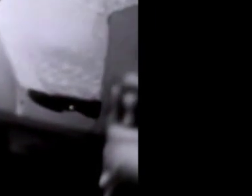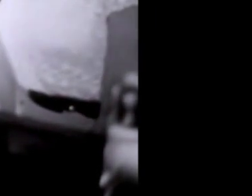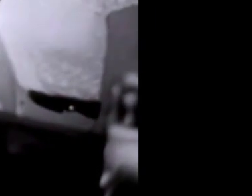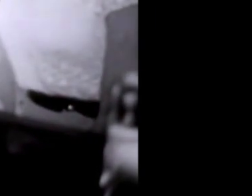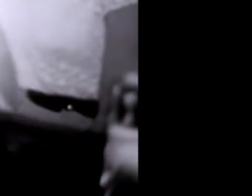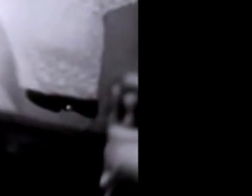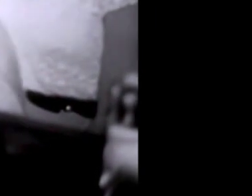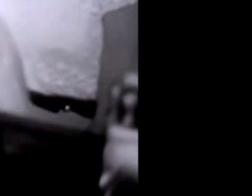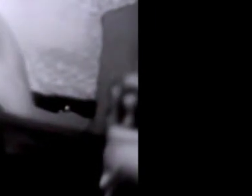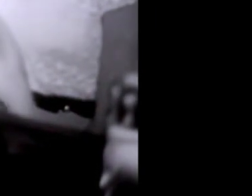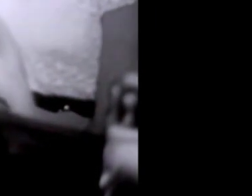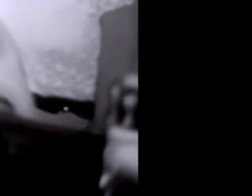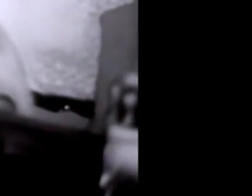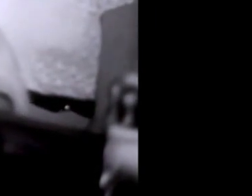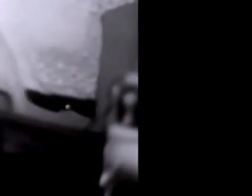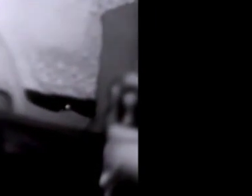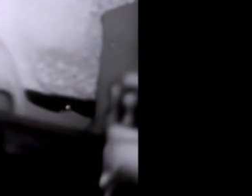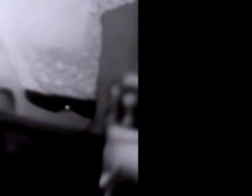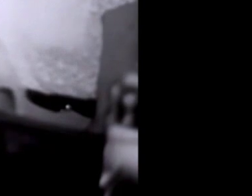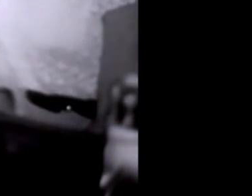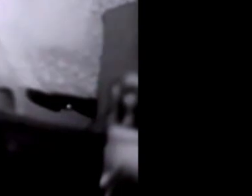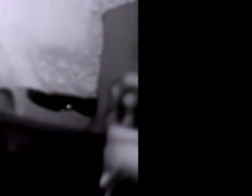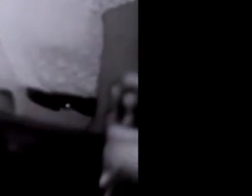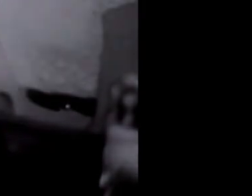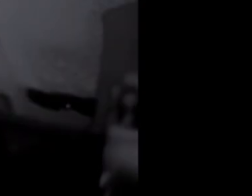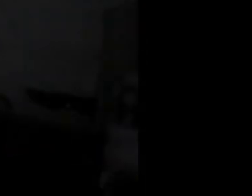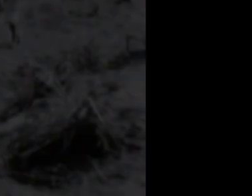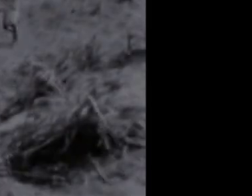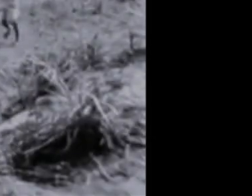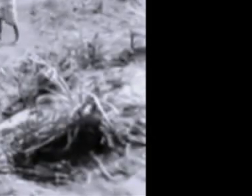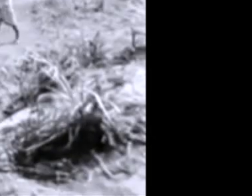durão. O criminoso ninguém